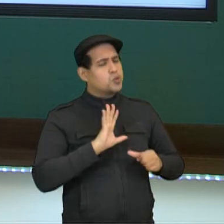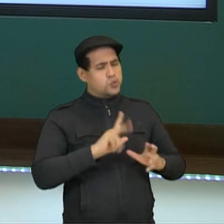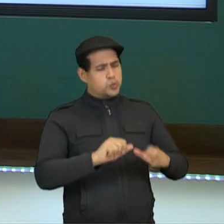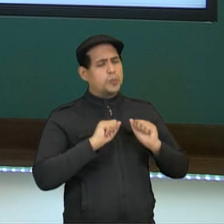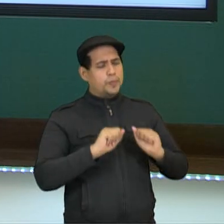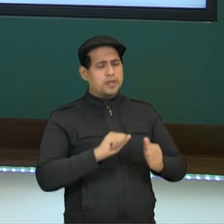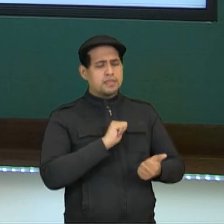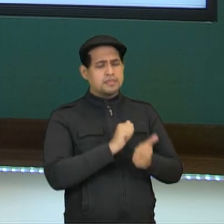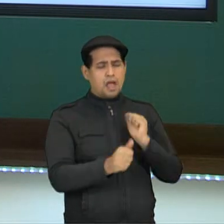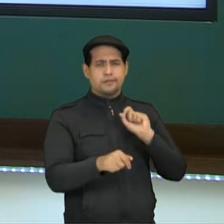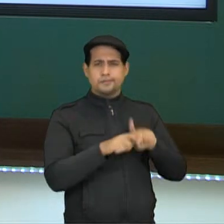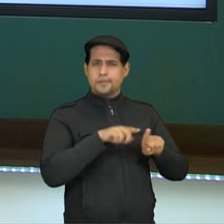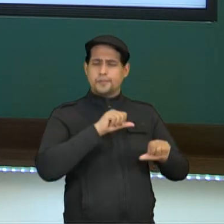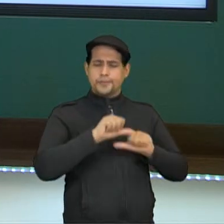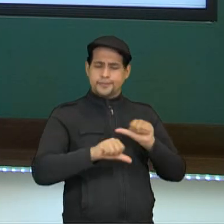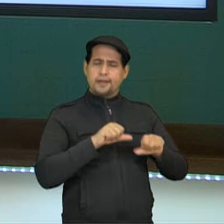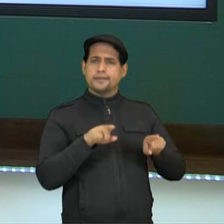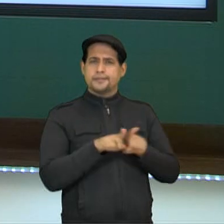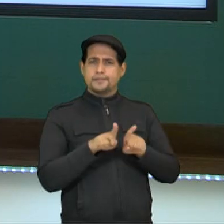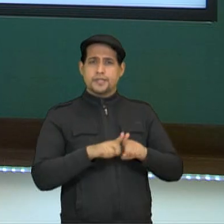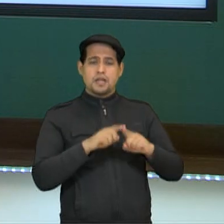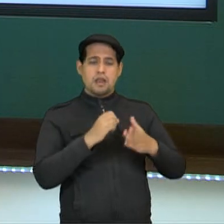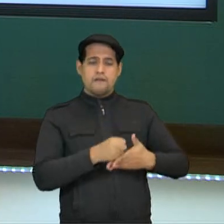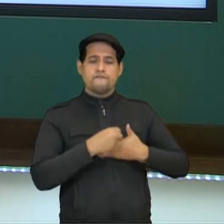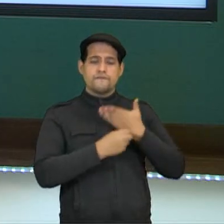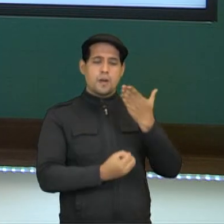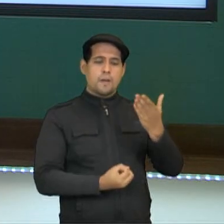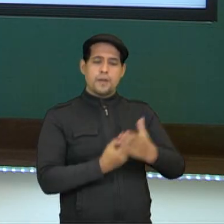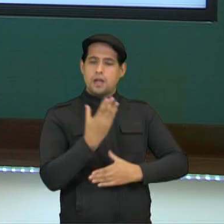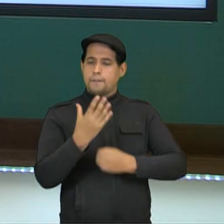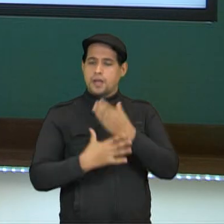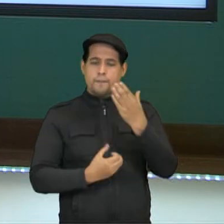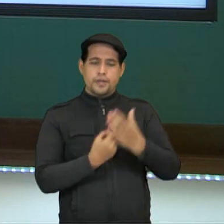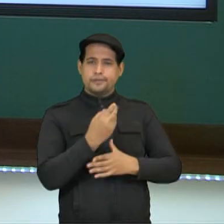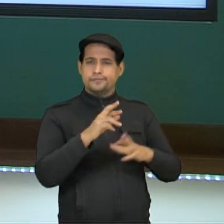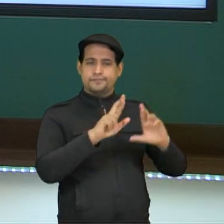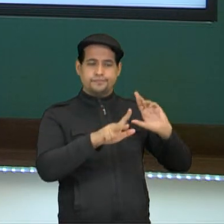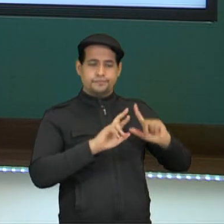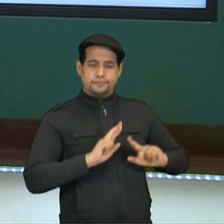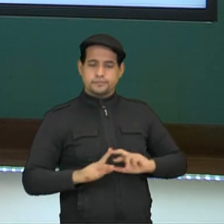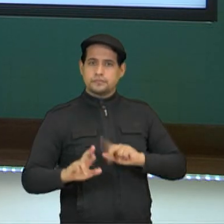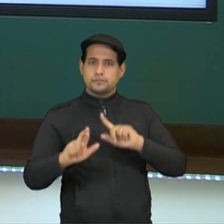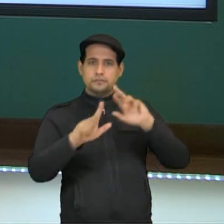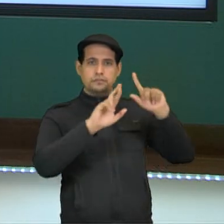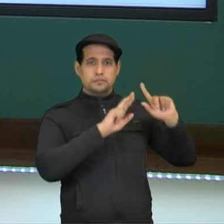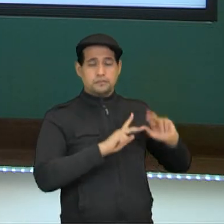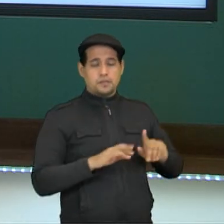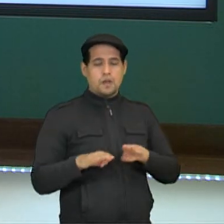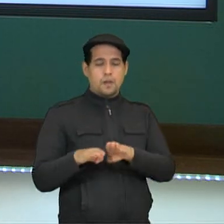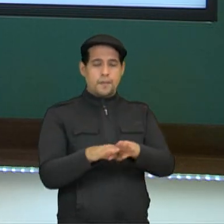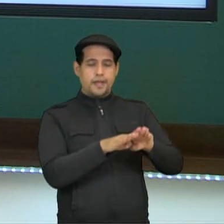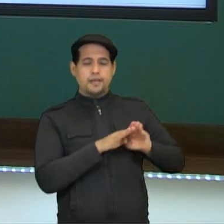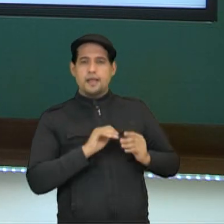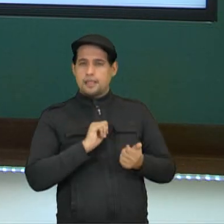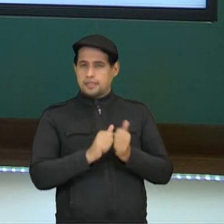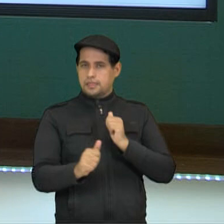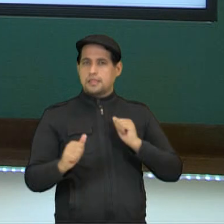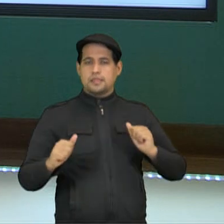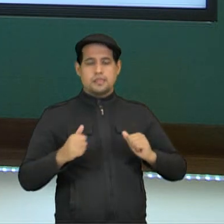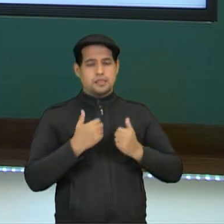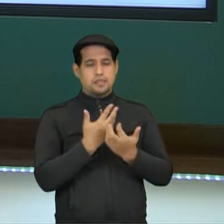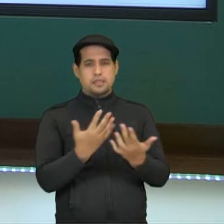ser adaptado e mutado, levando ao surgimento de espécies diferentes, conforme os padrões de adaptação